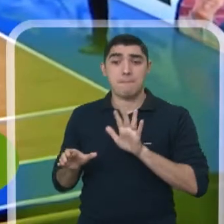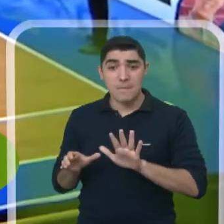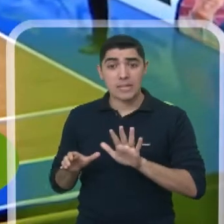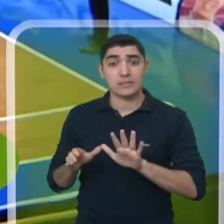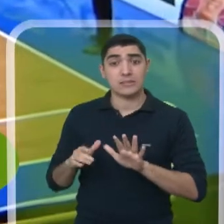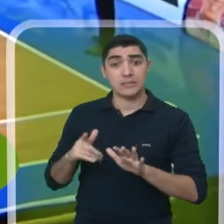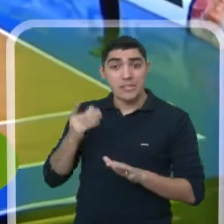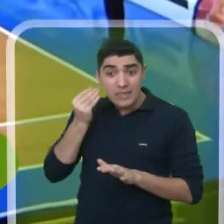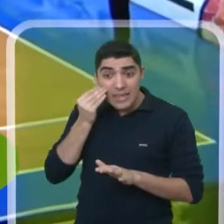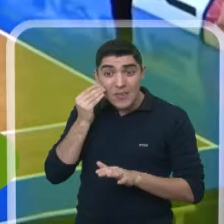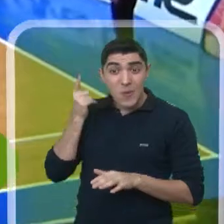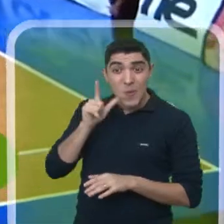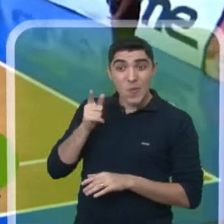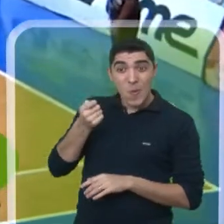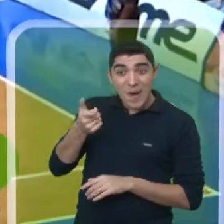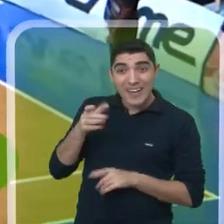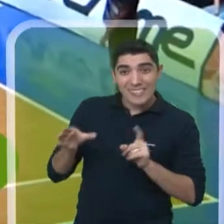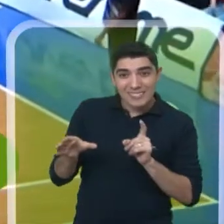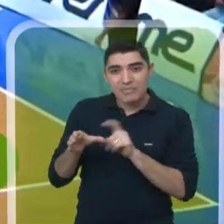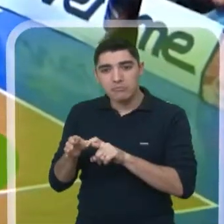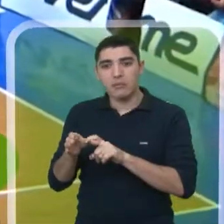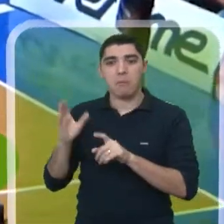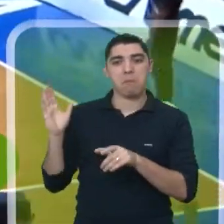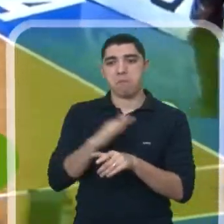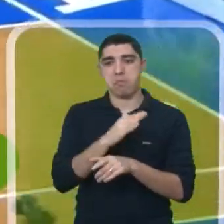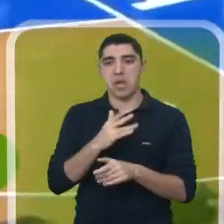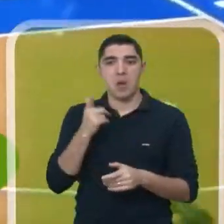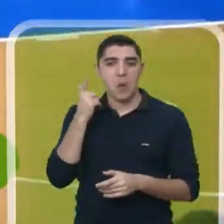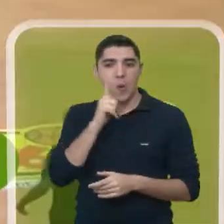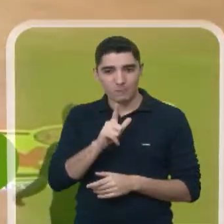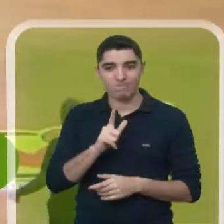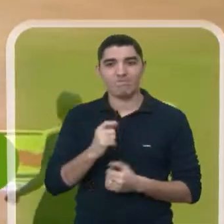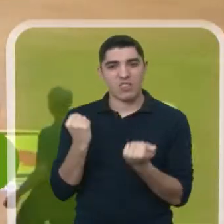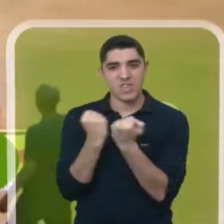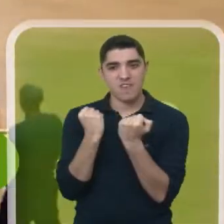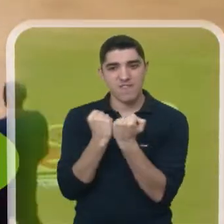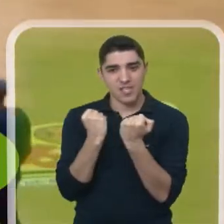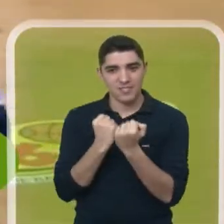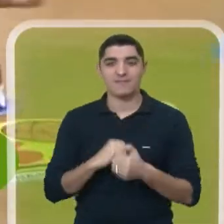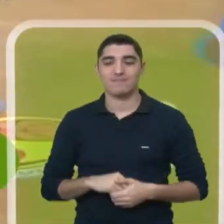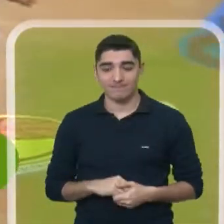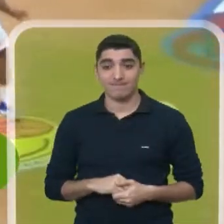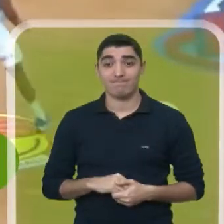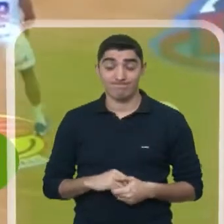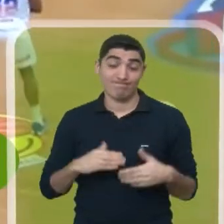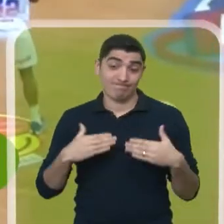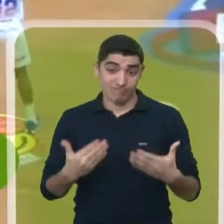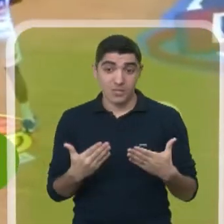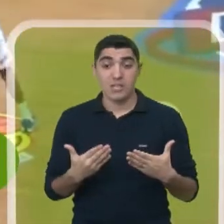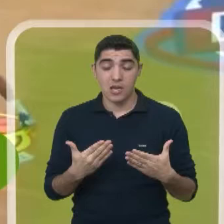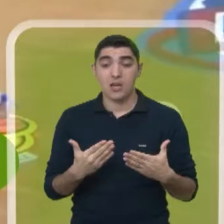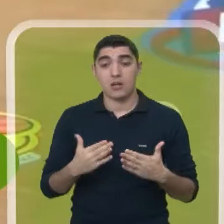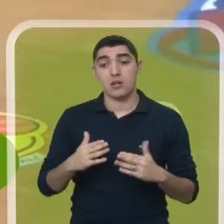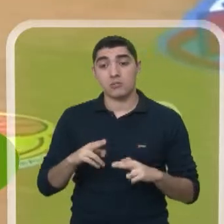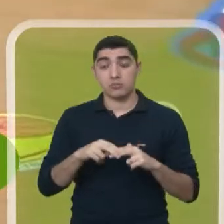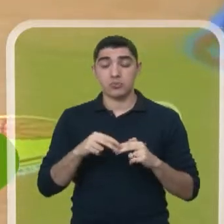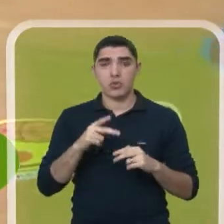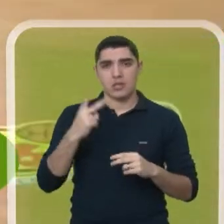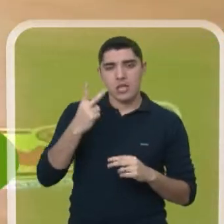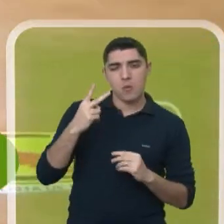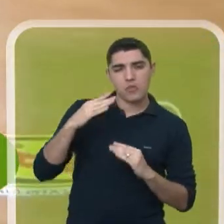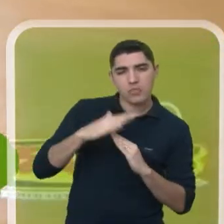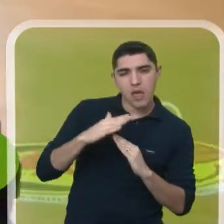quando conseguia, sempre tinha uma mão francana à frente. Dessa forma, exatamente na metade do segundo